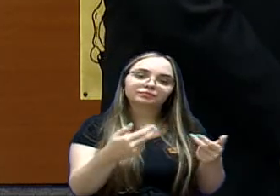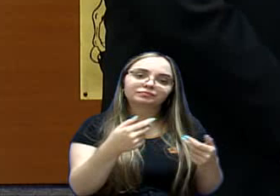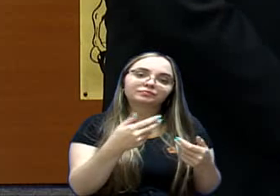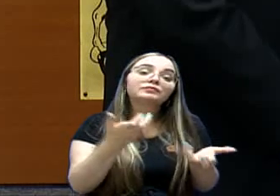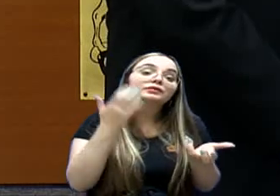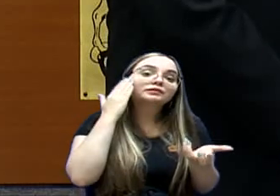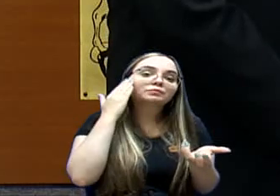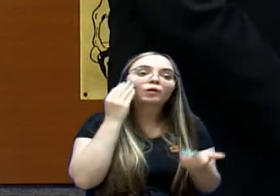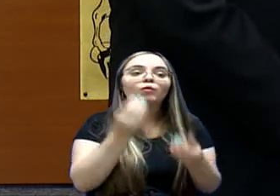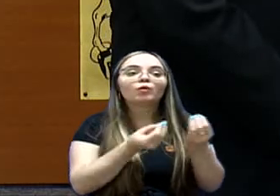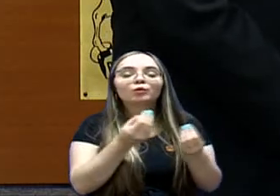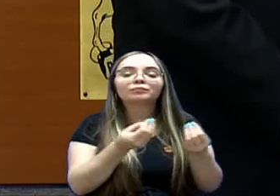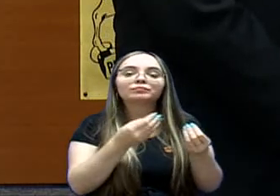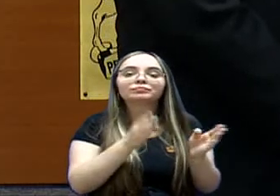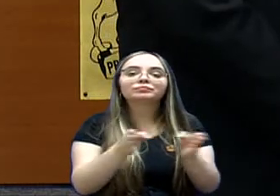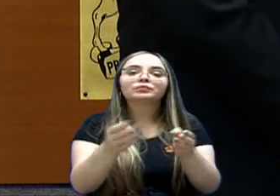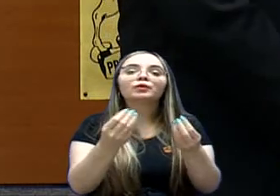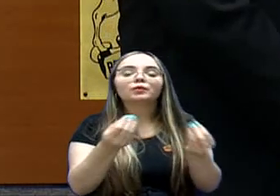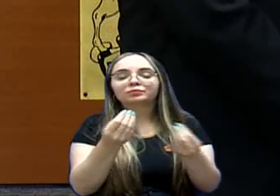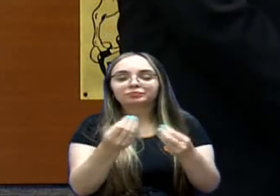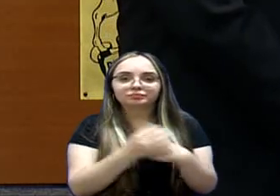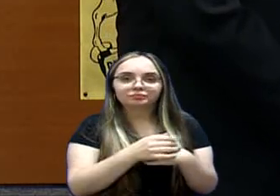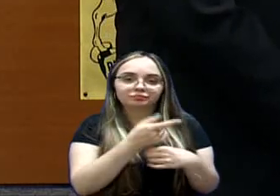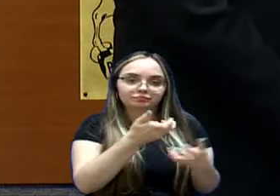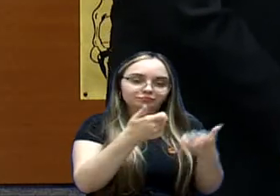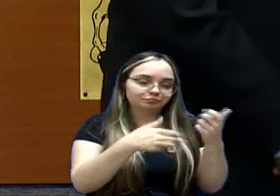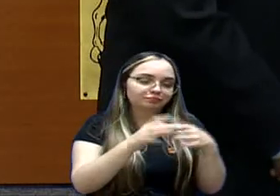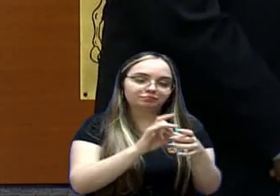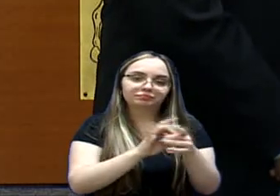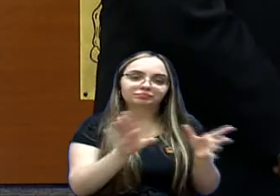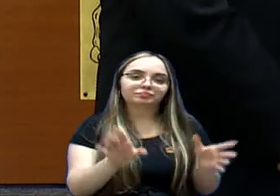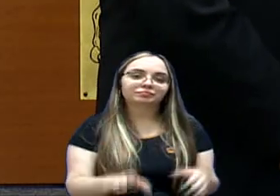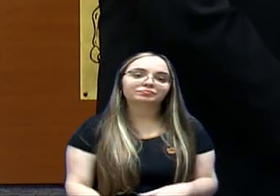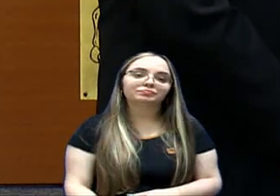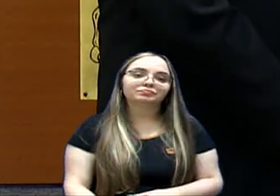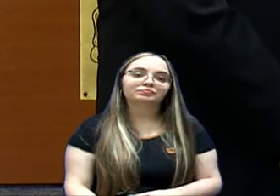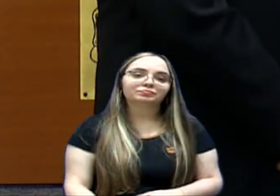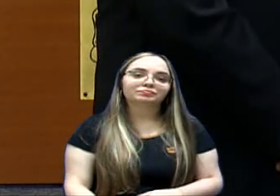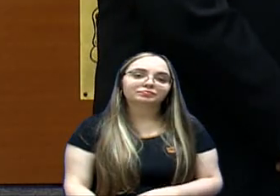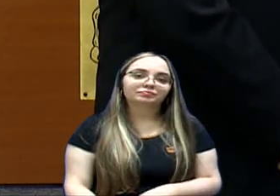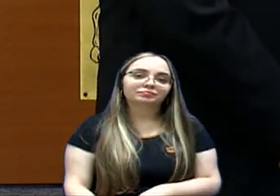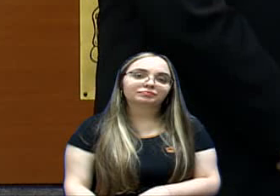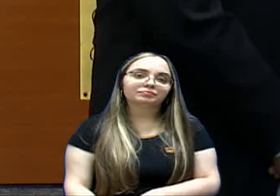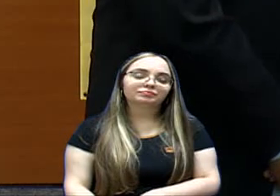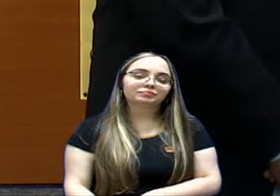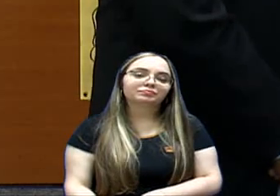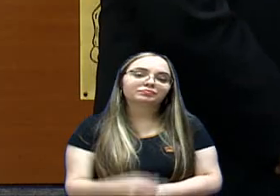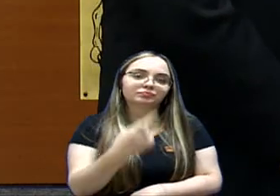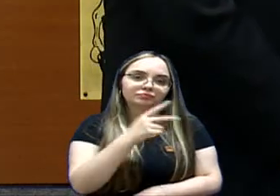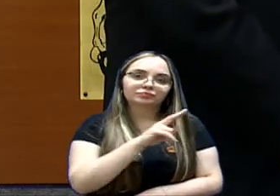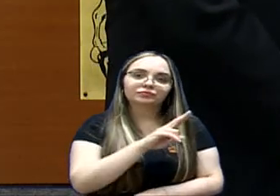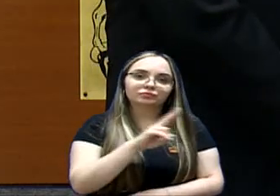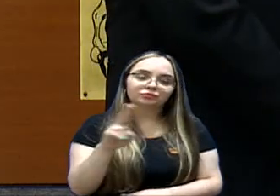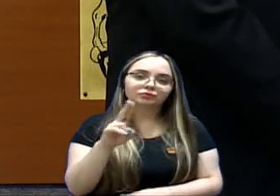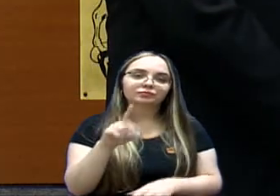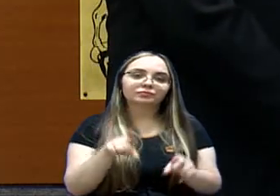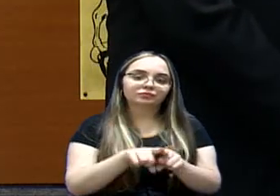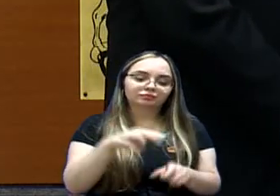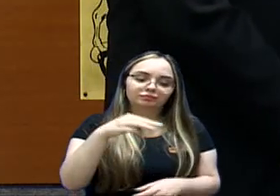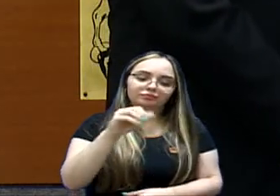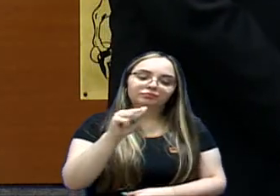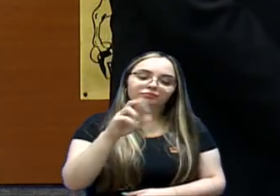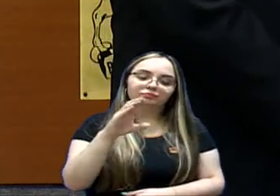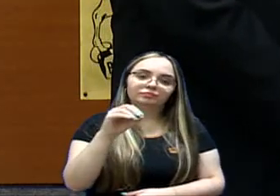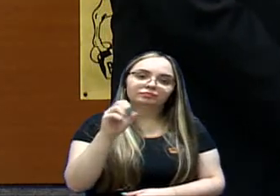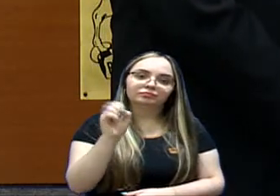melhor como que anda agora a situação e como que vocês podem desenvolver esse trabalho aí perante a comunidade. E no seu nome, Marcos Kobayashi